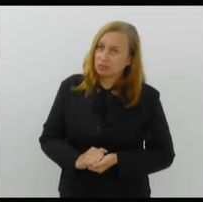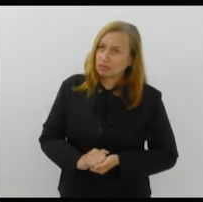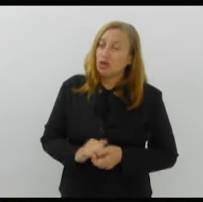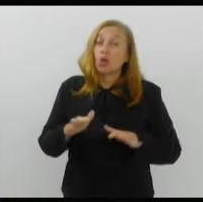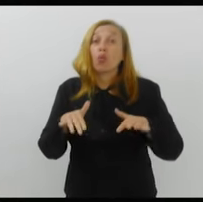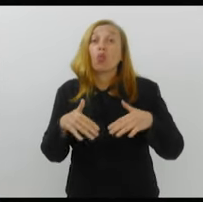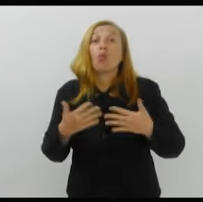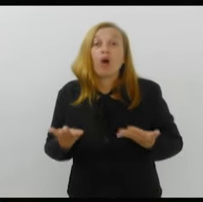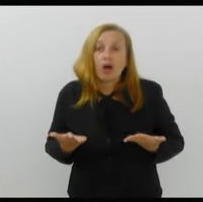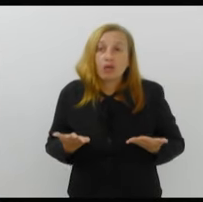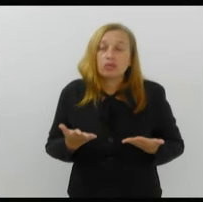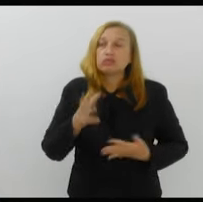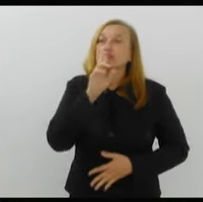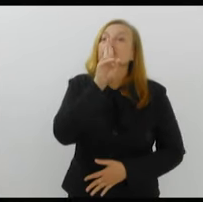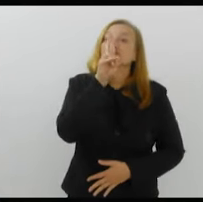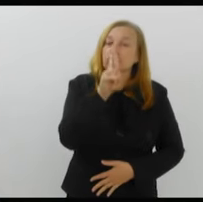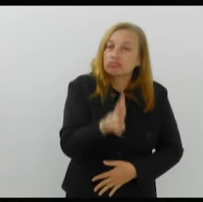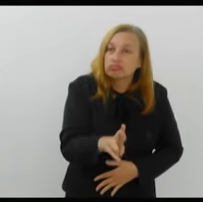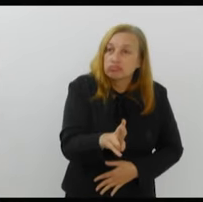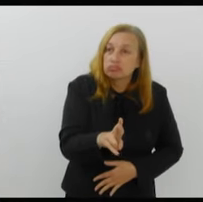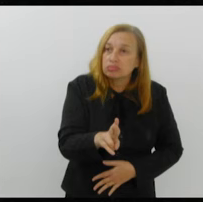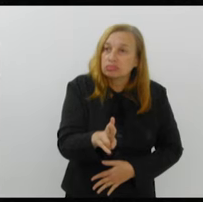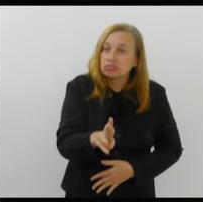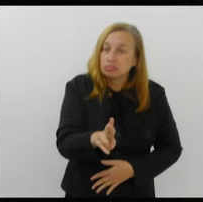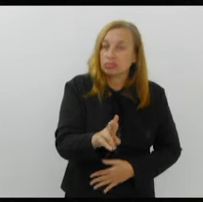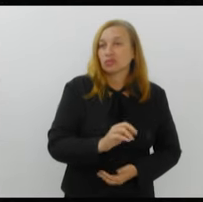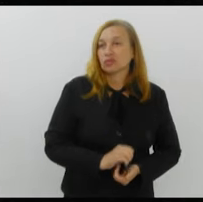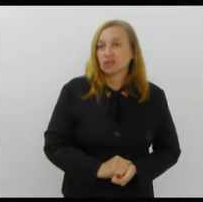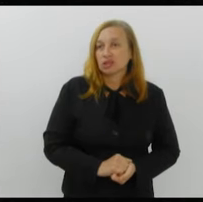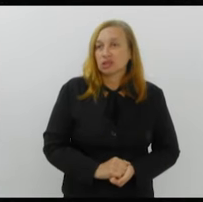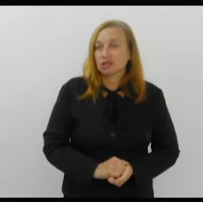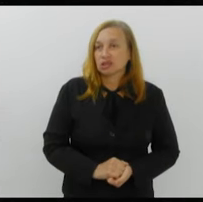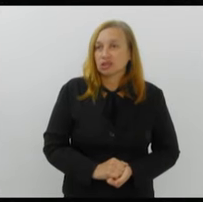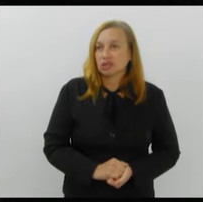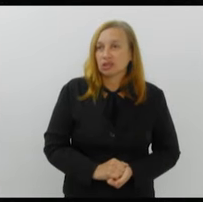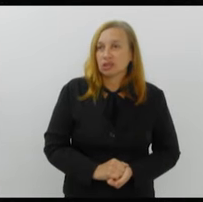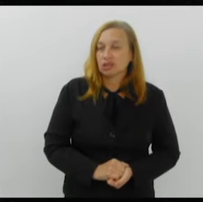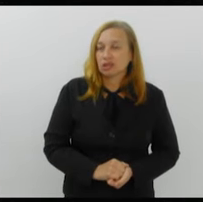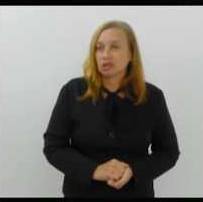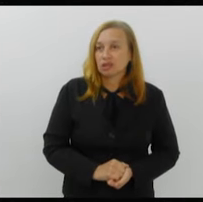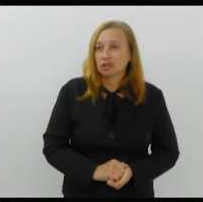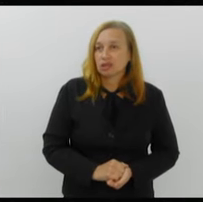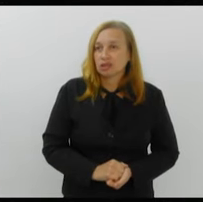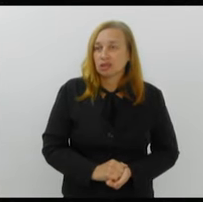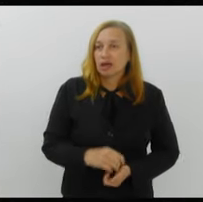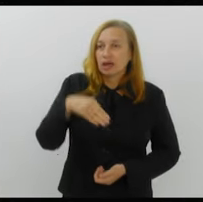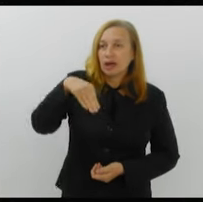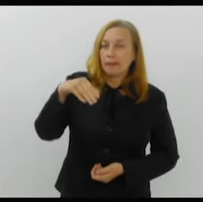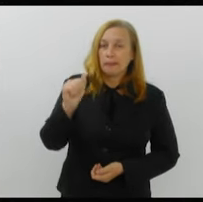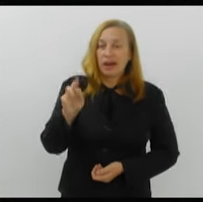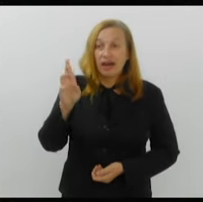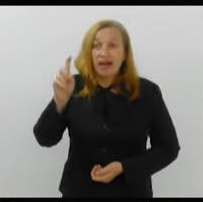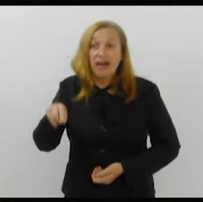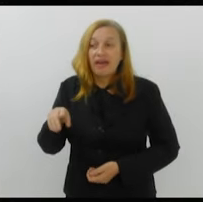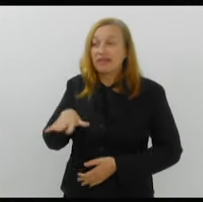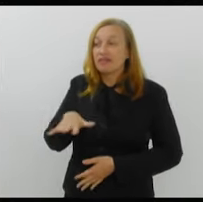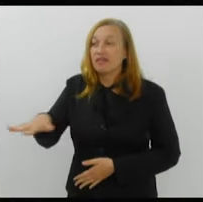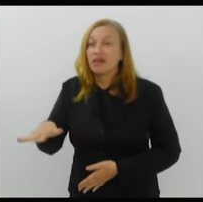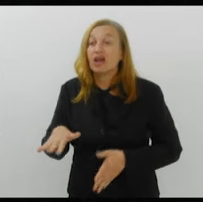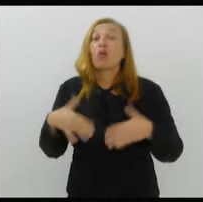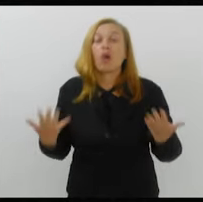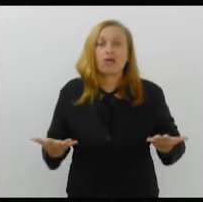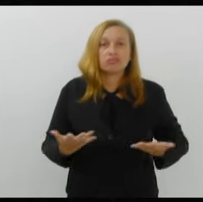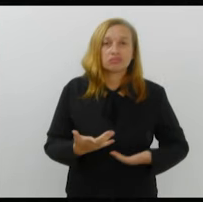qual é a resposta que será dada ali na Maré? Qual a resposta, senhor